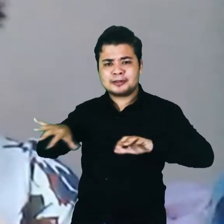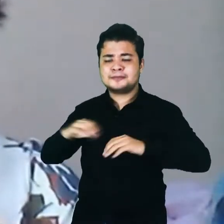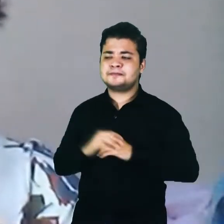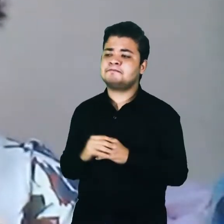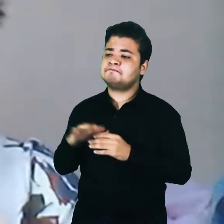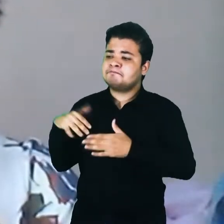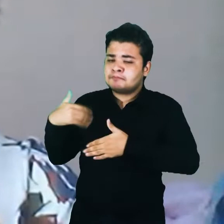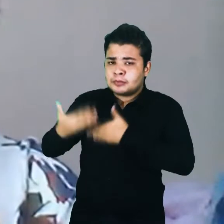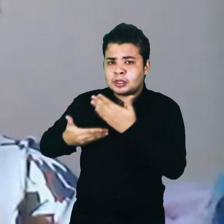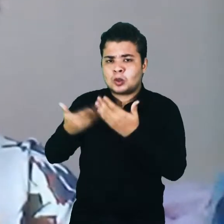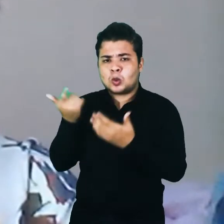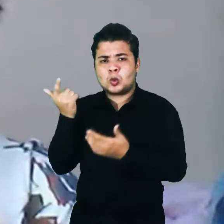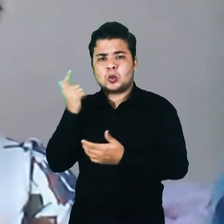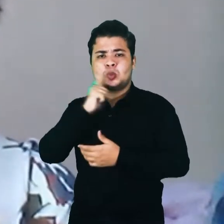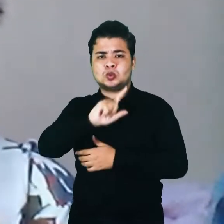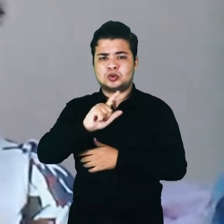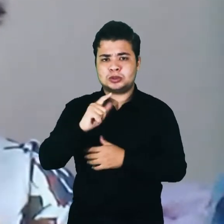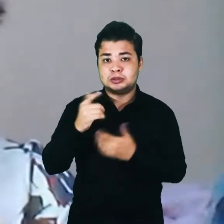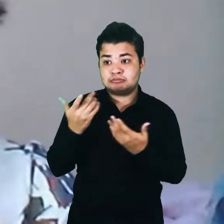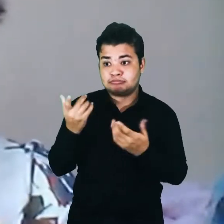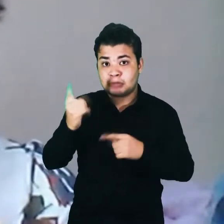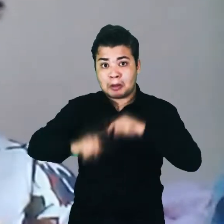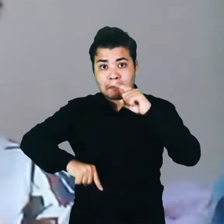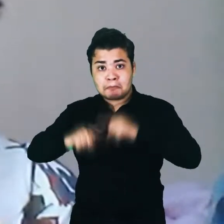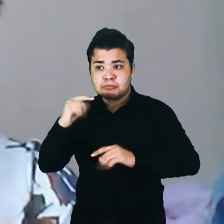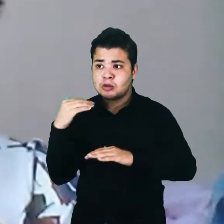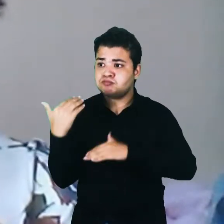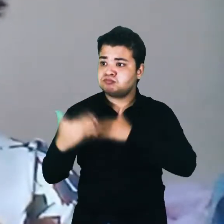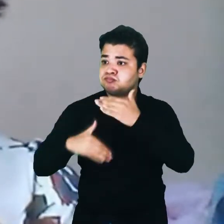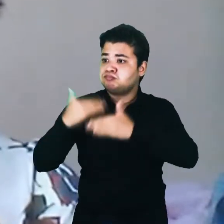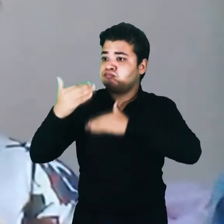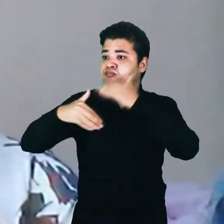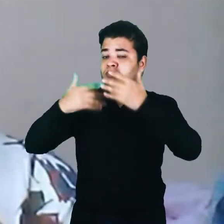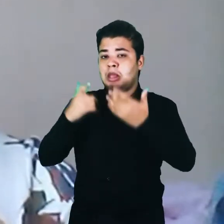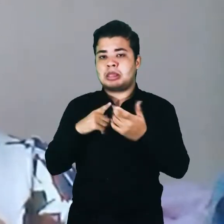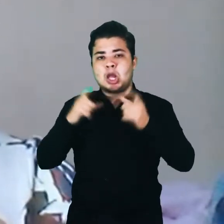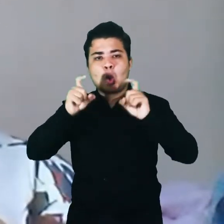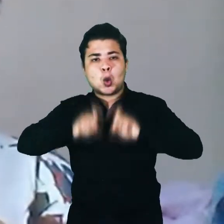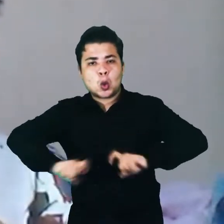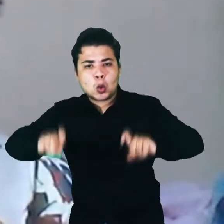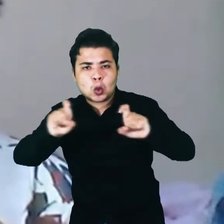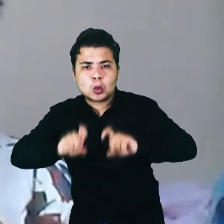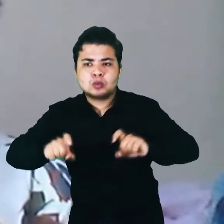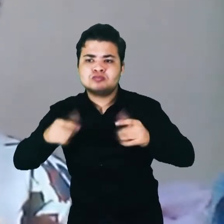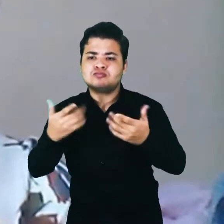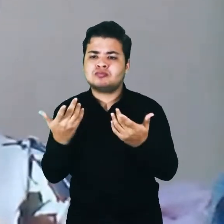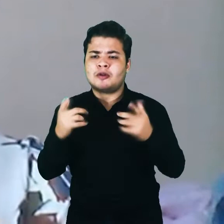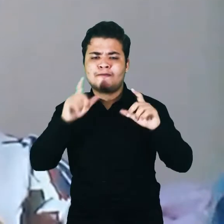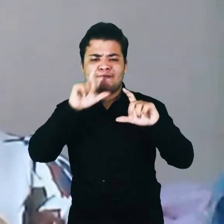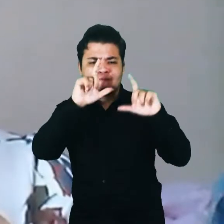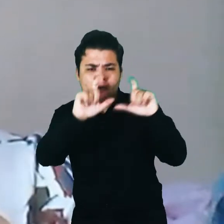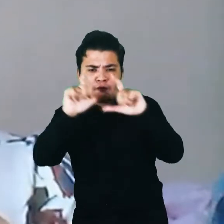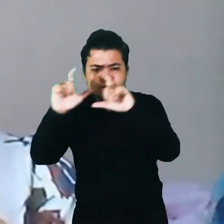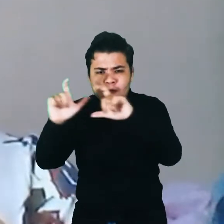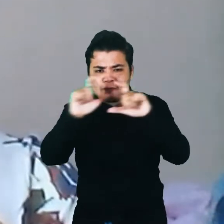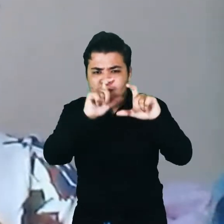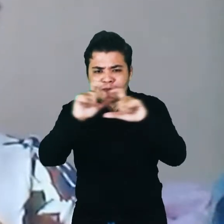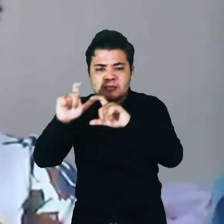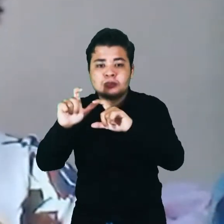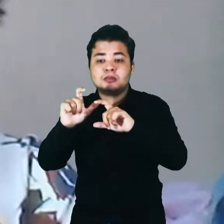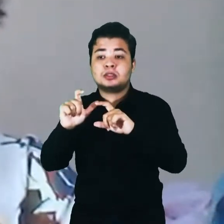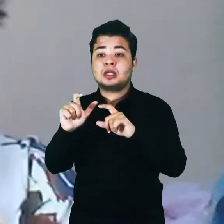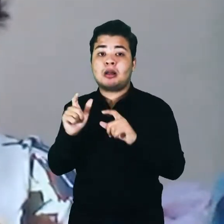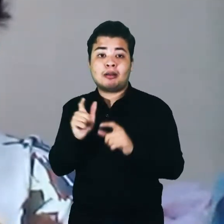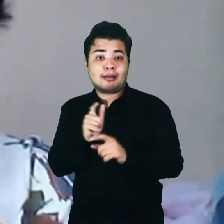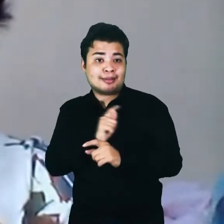começou a melhorar os nossos equipamentos, a ter computadores, máquinas fotográficas, nós começamos